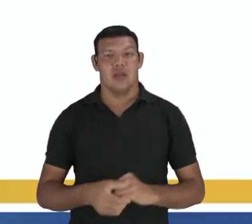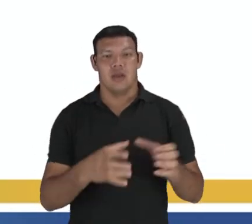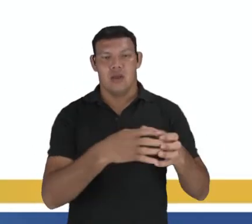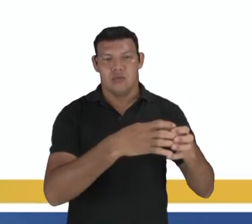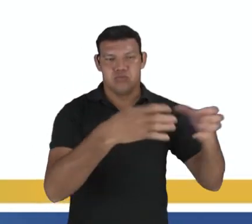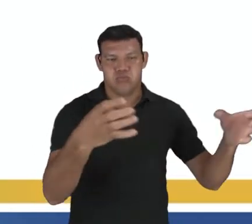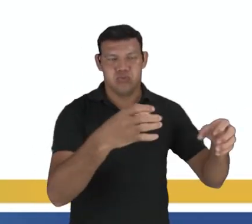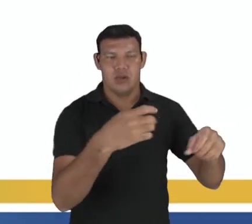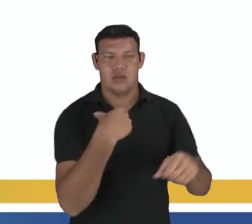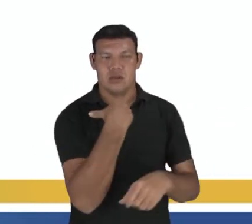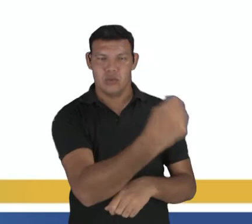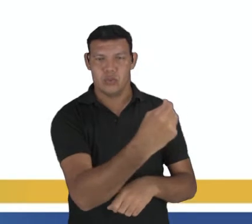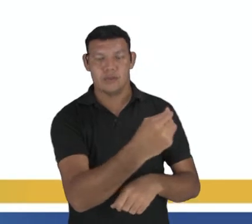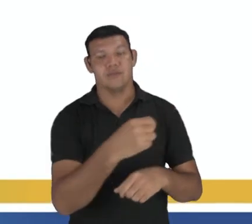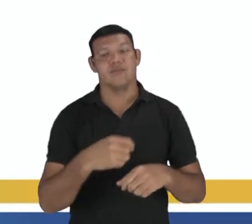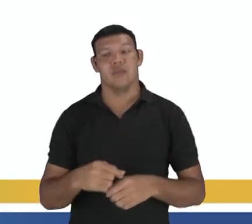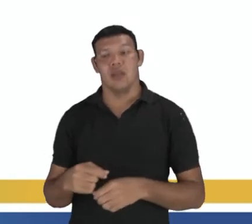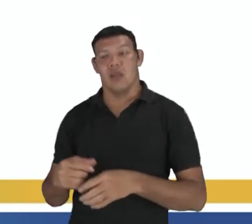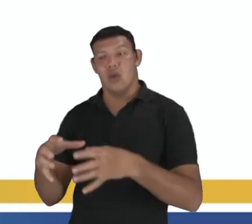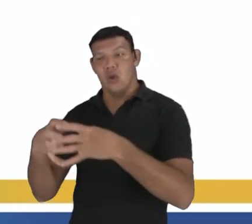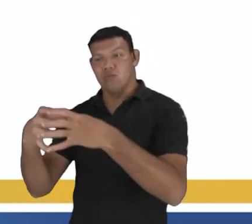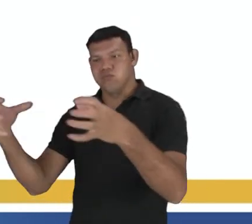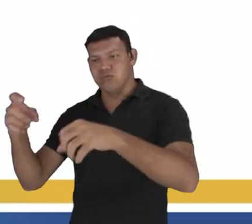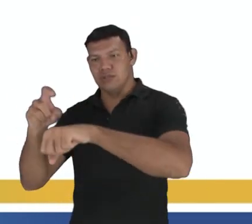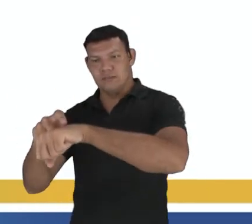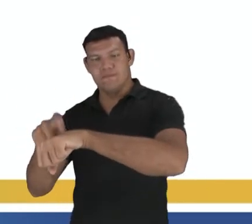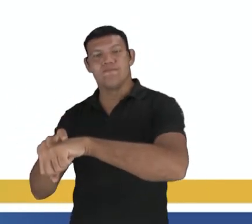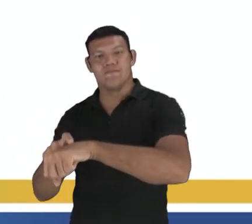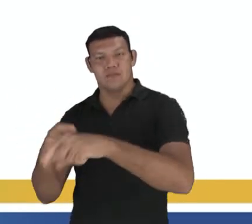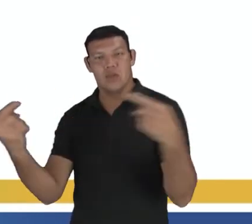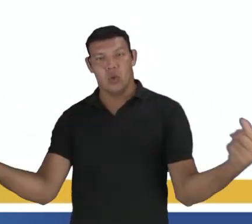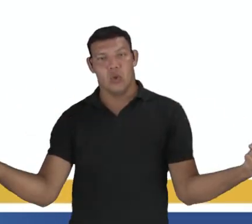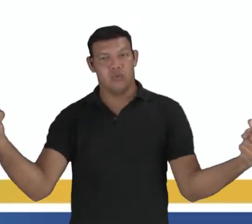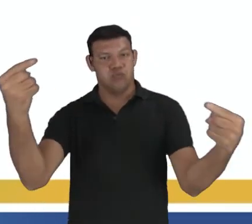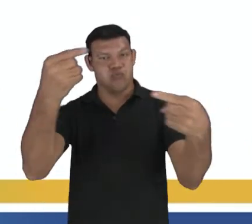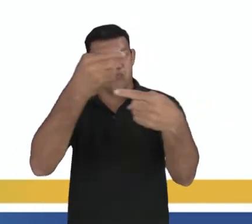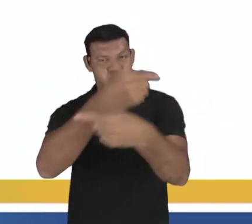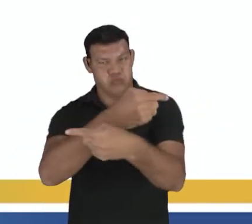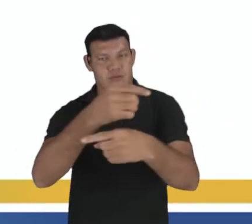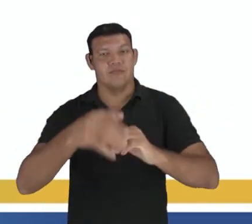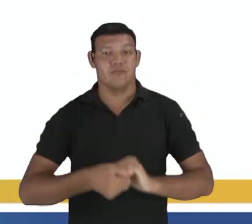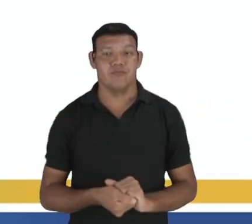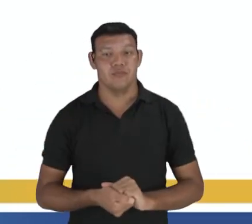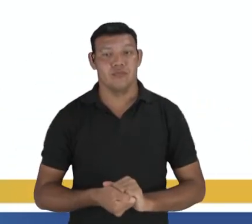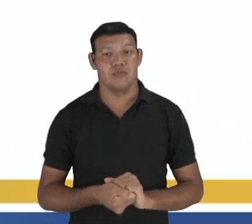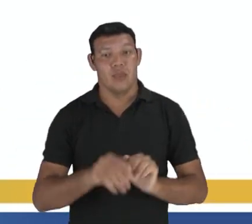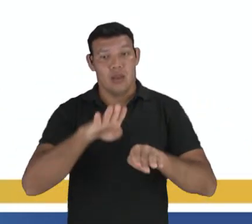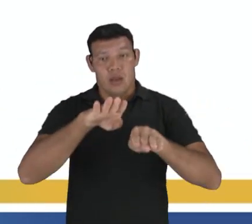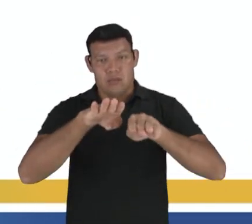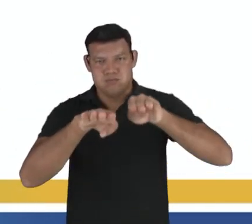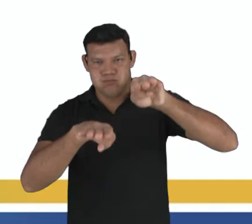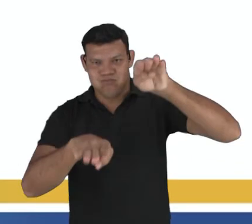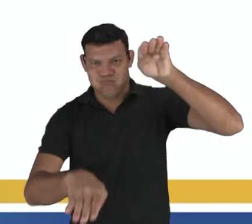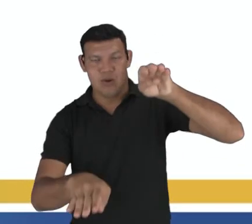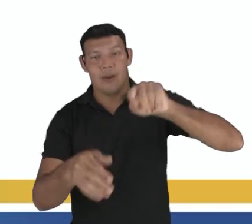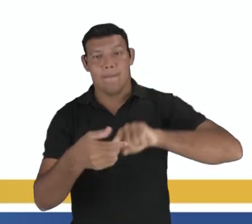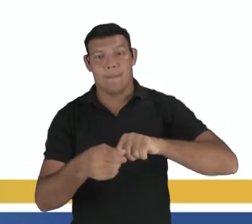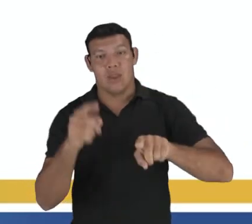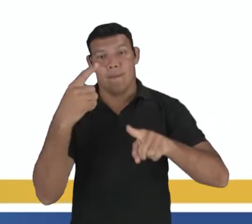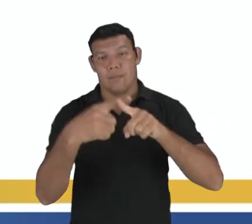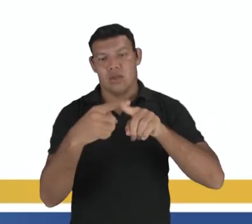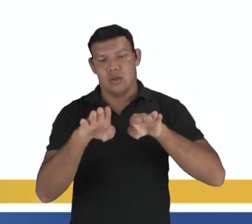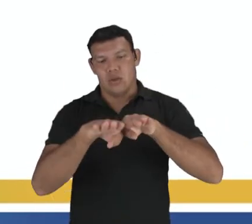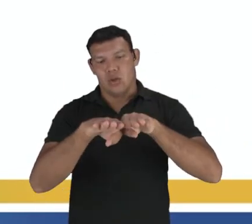da velocidade média e o tempo, elas são inversamente proporcional, porque à medida que